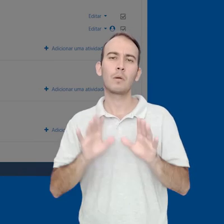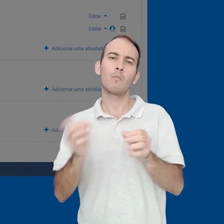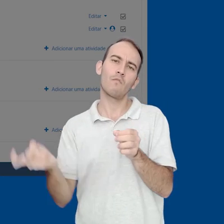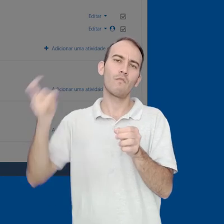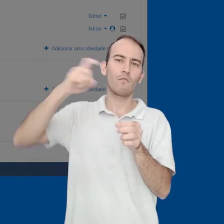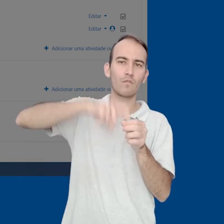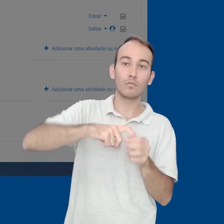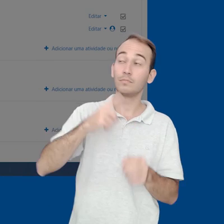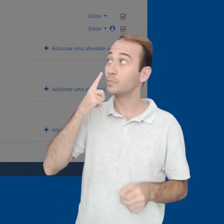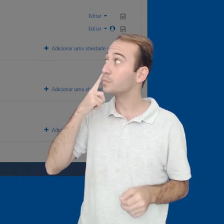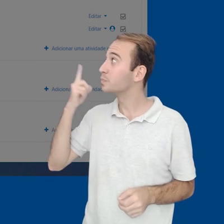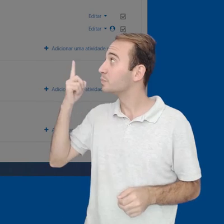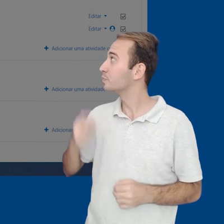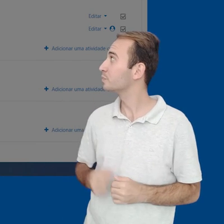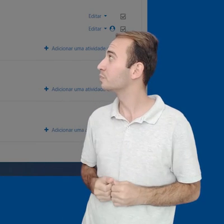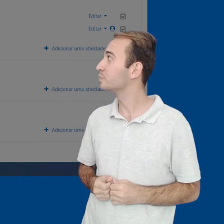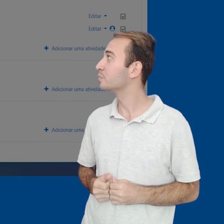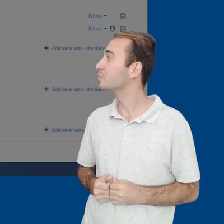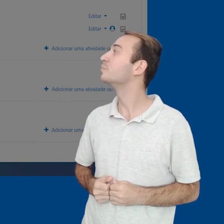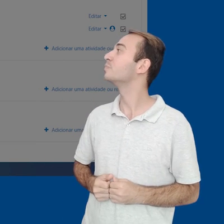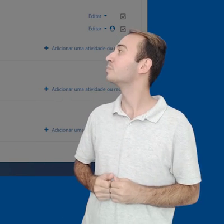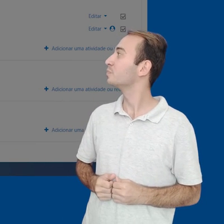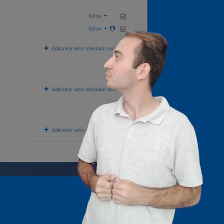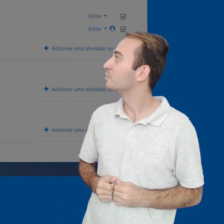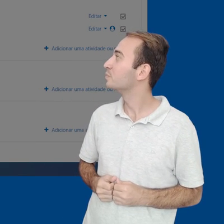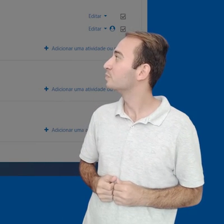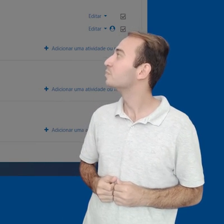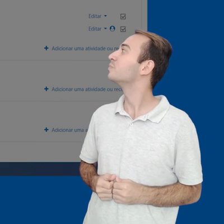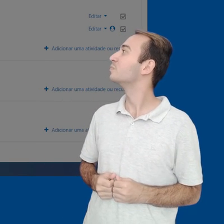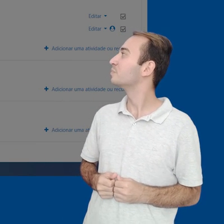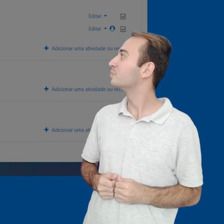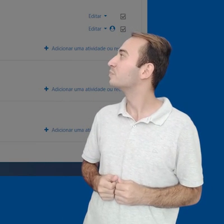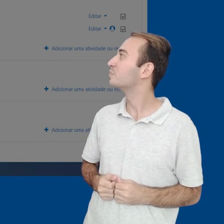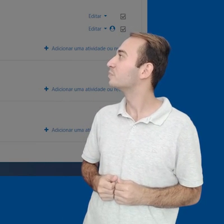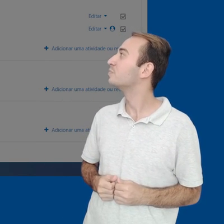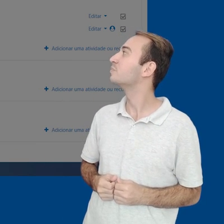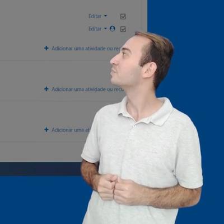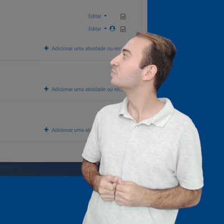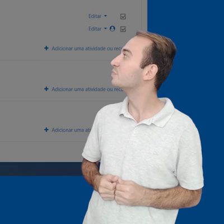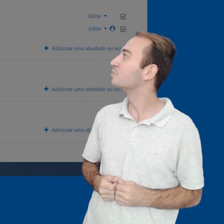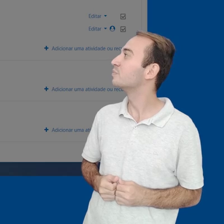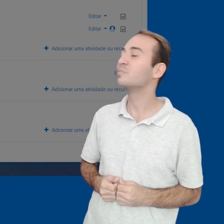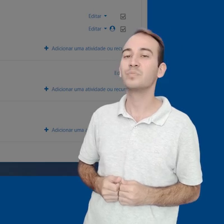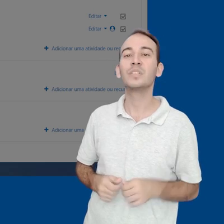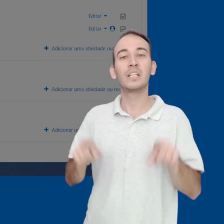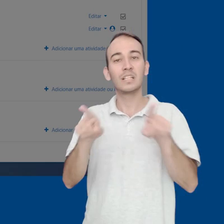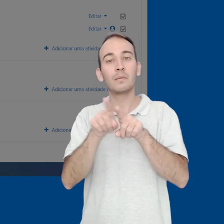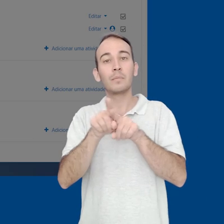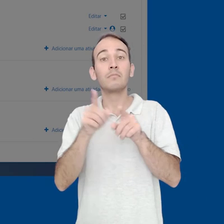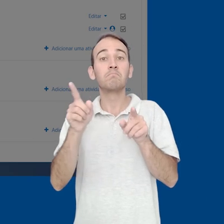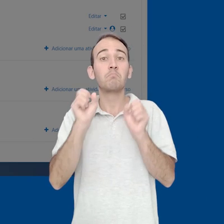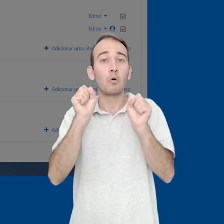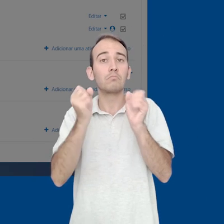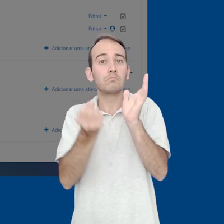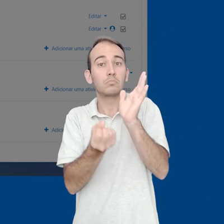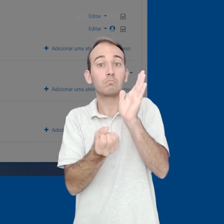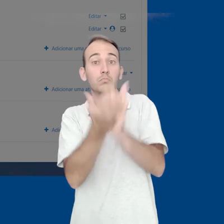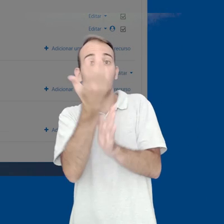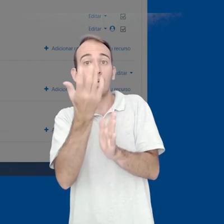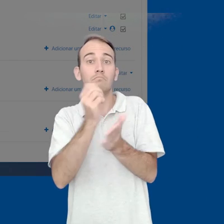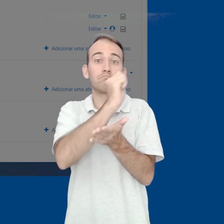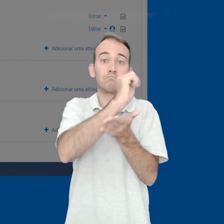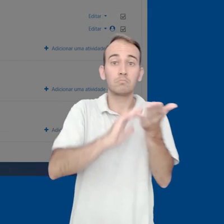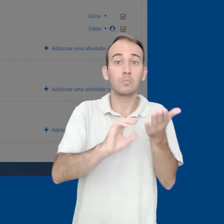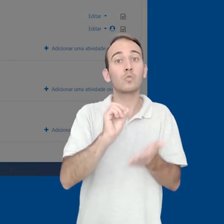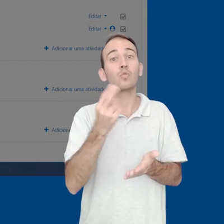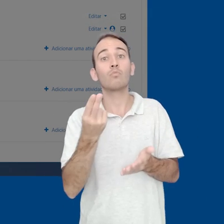Se eu clico sobre ele, eu sou direcionado para uma página de criação do recurso ou atividade. Eu quero,